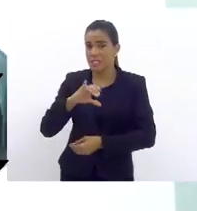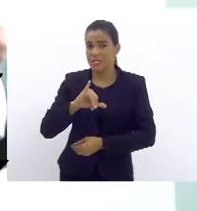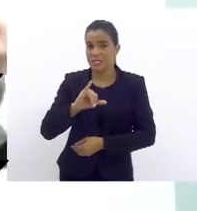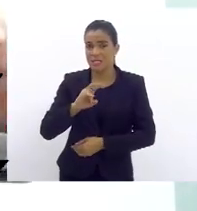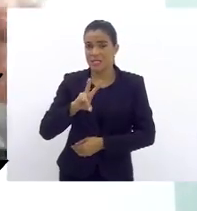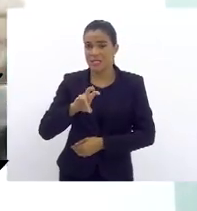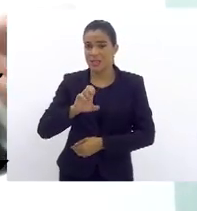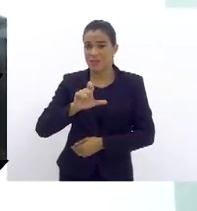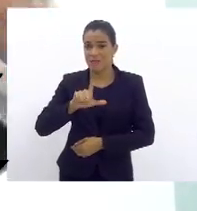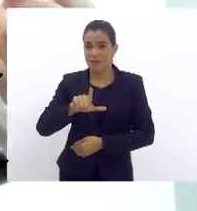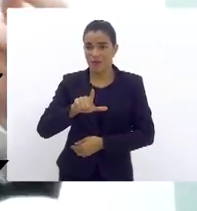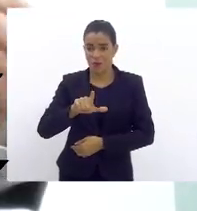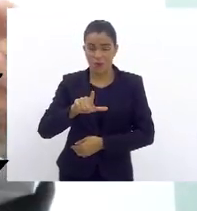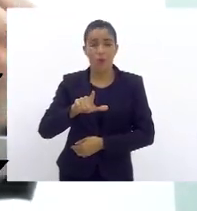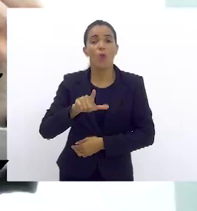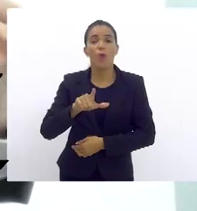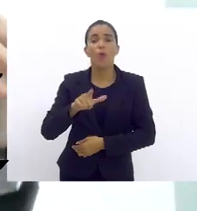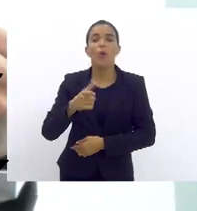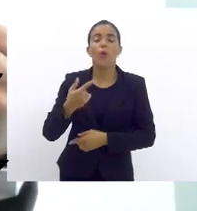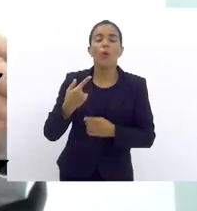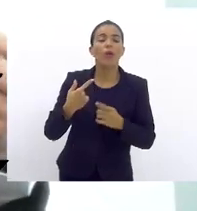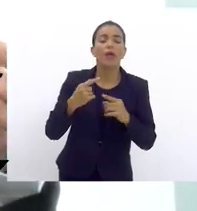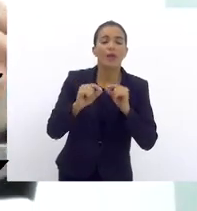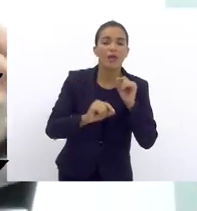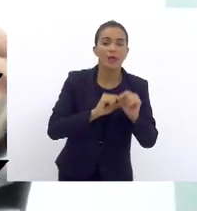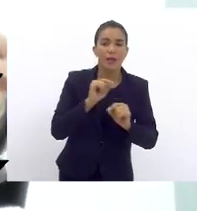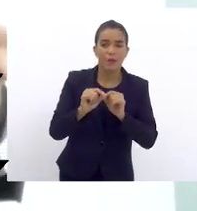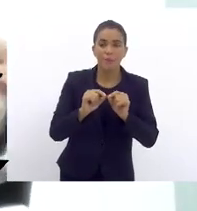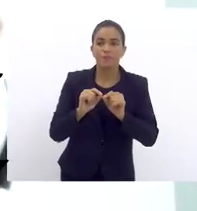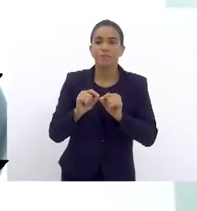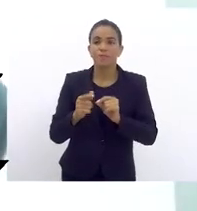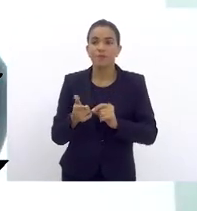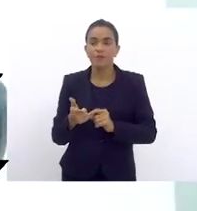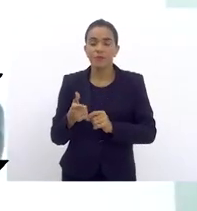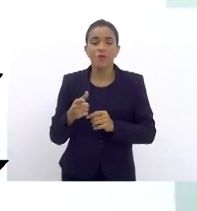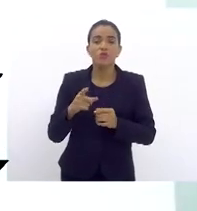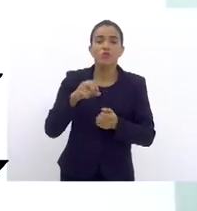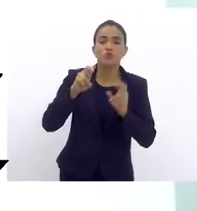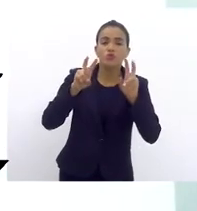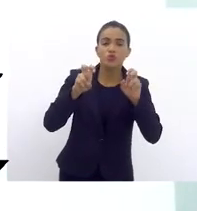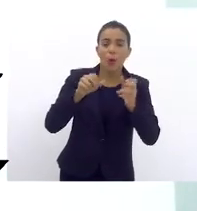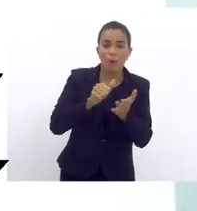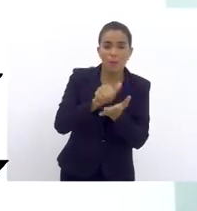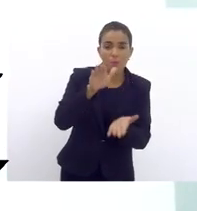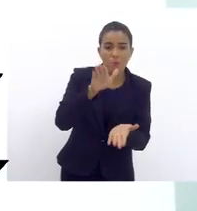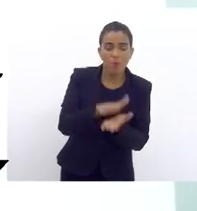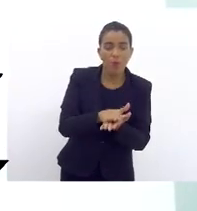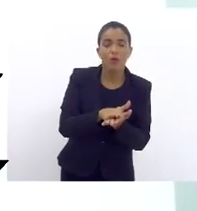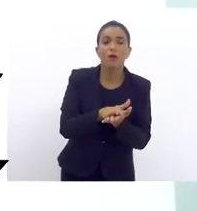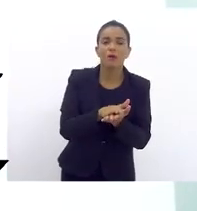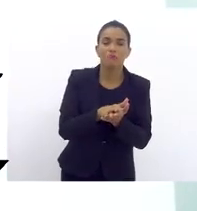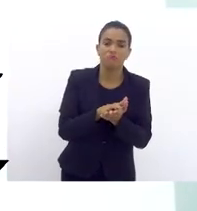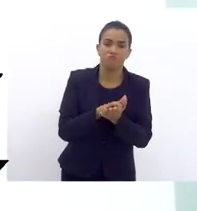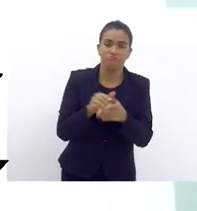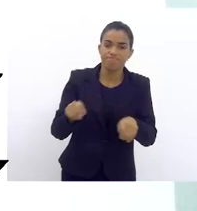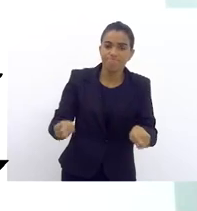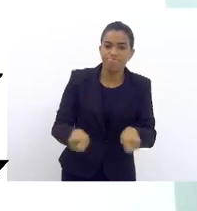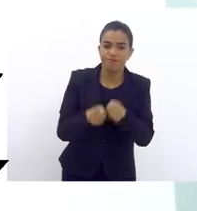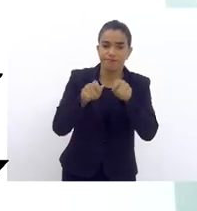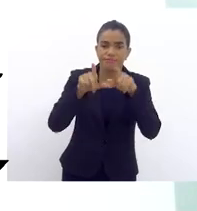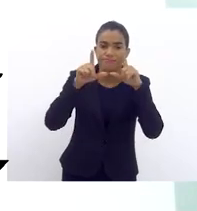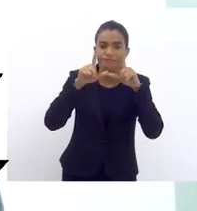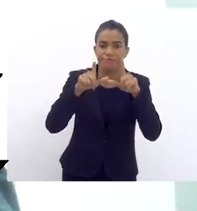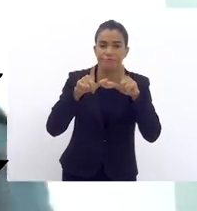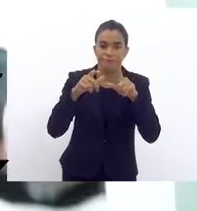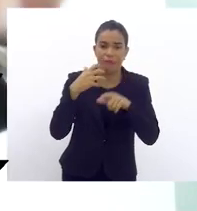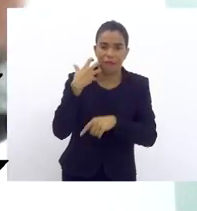que é a esfera Cível de retribuição de cada um em relação ao dano moral quando ele é praticado porque quando começa a doer no bolso gente